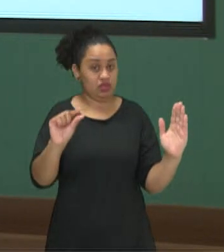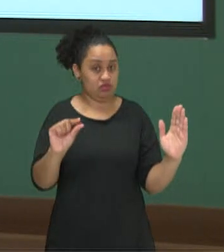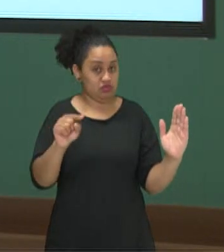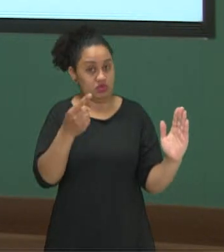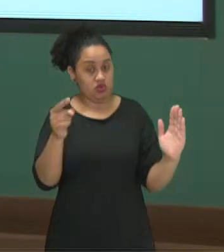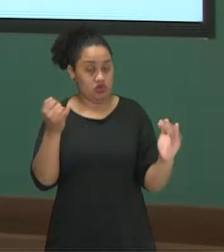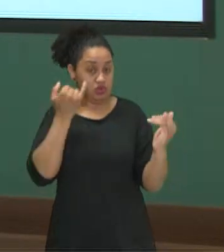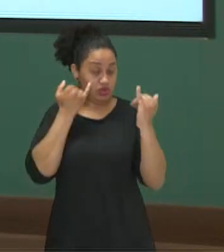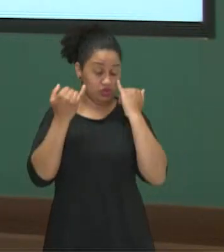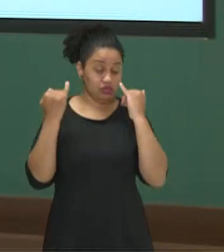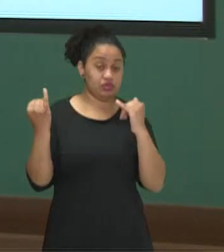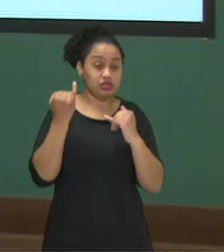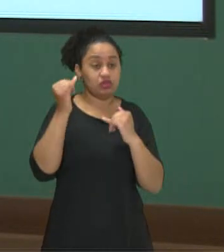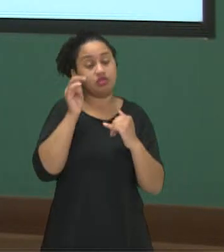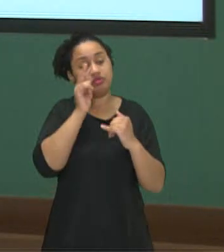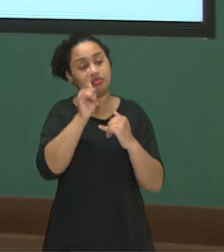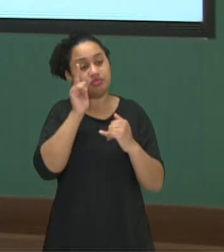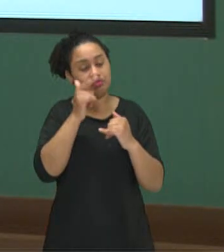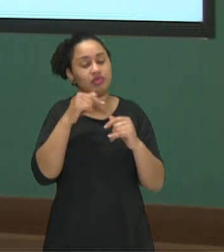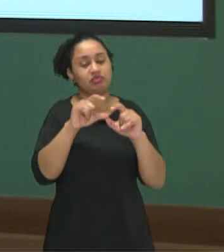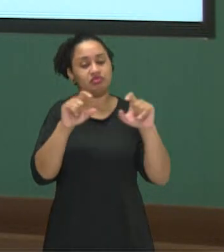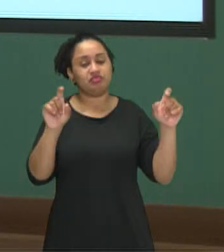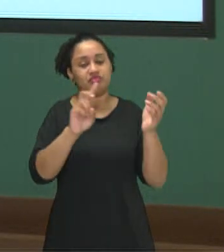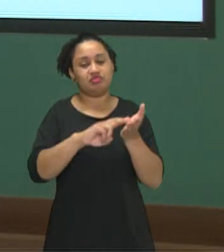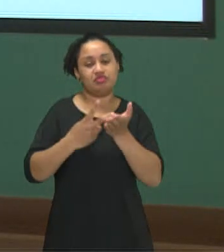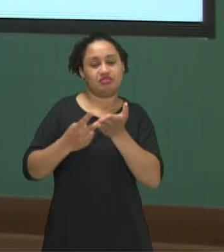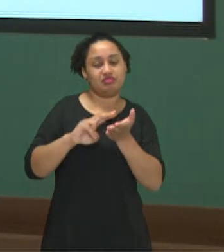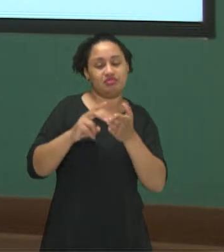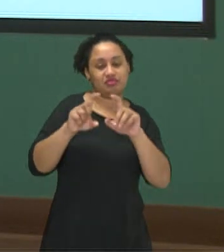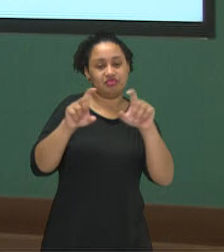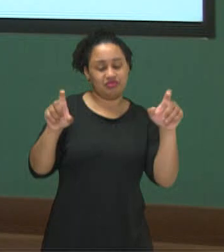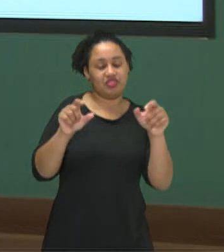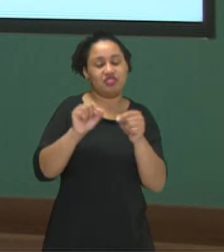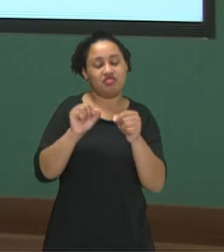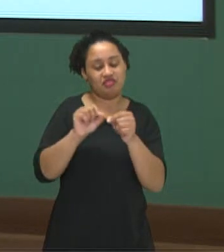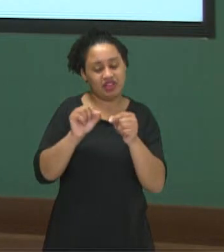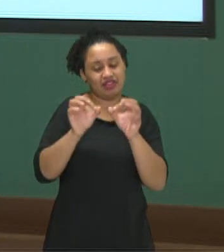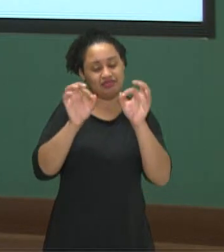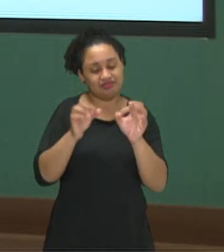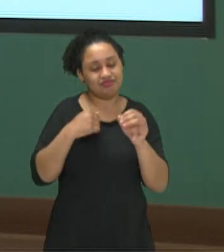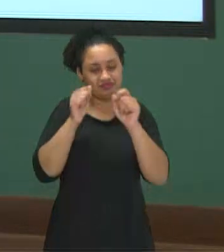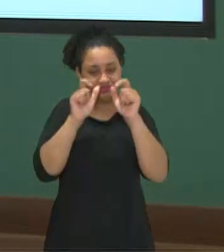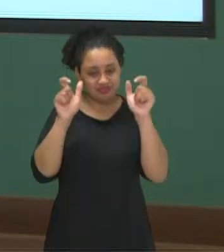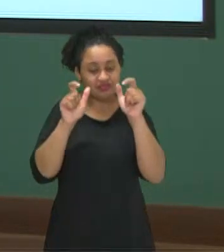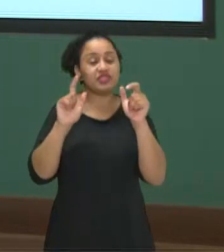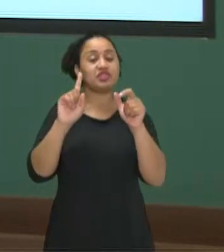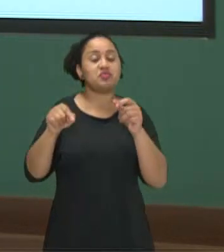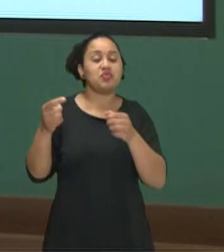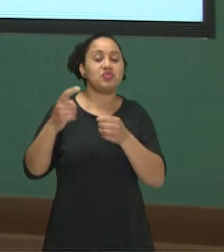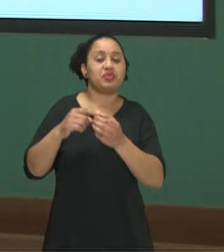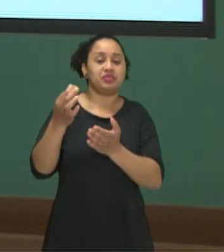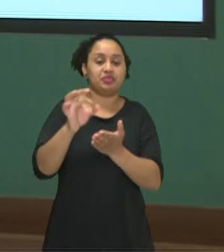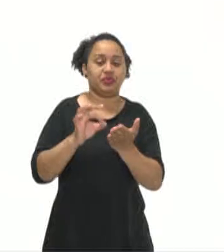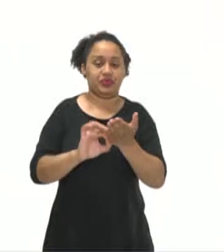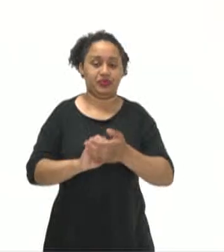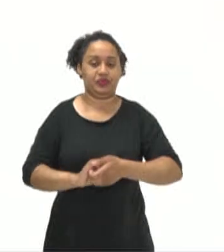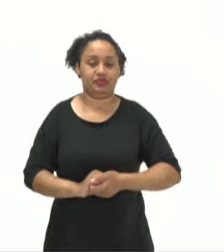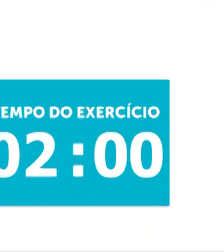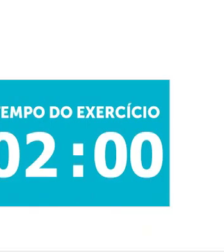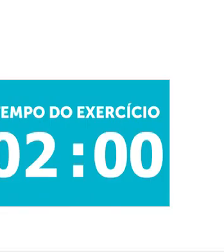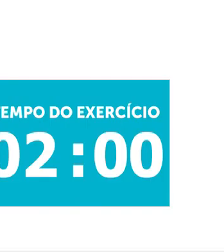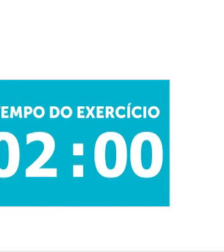outra informação que precisa para fechar essa tradução algébrica. Faça com carinho, com atenção, para que a gente já corrija.